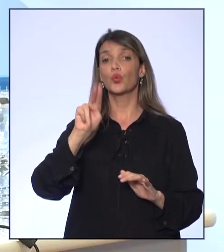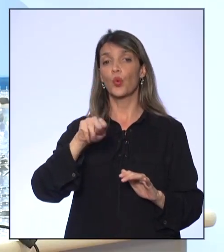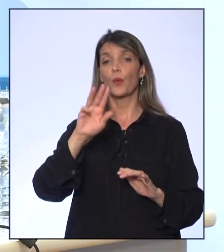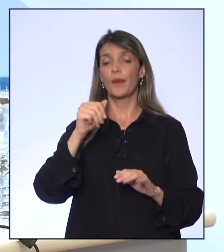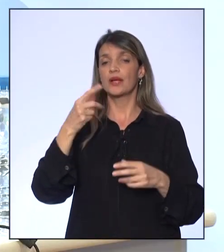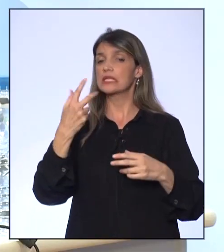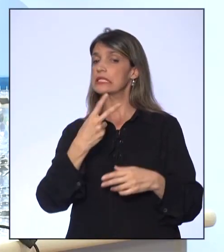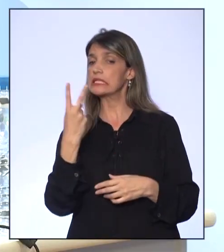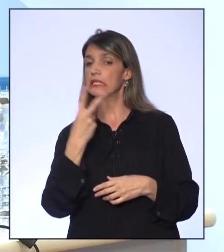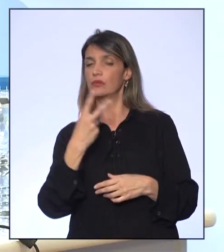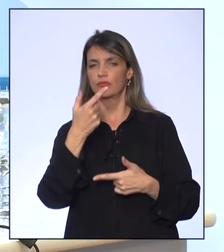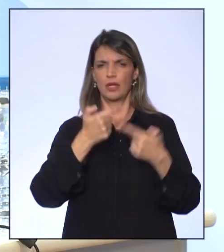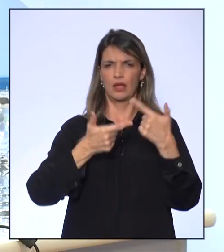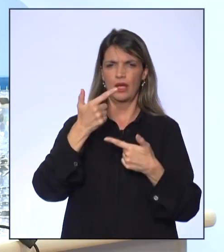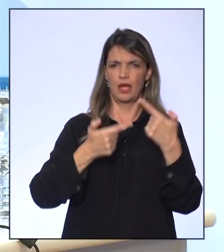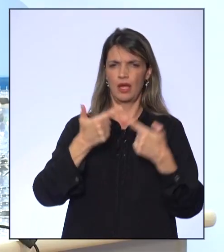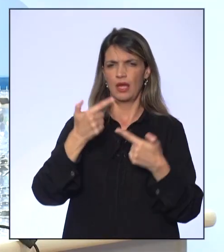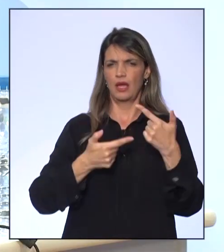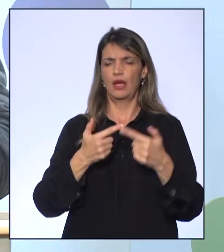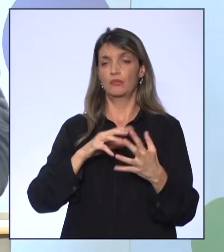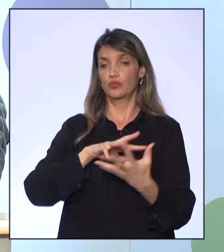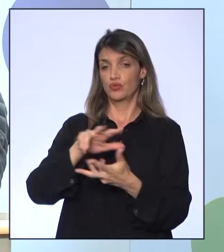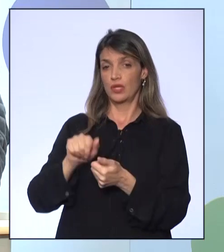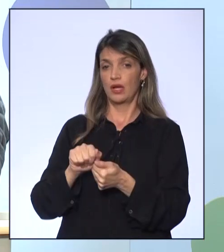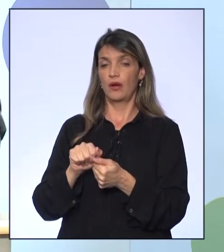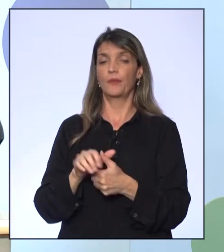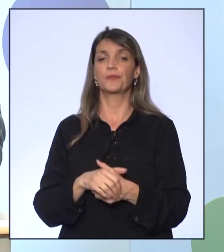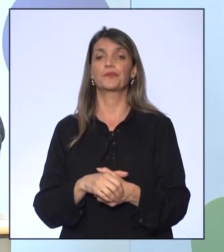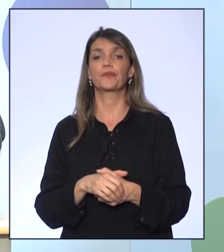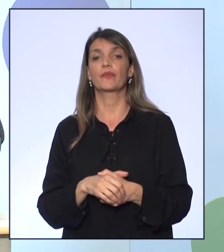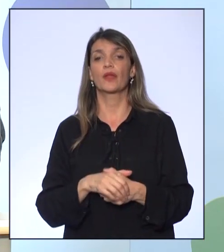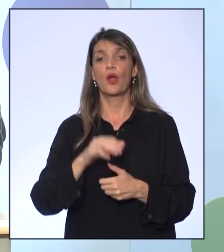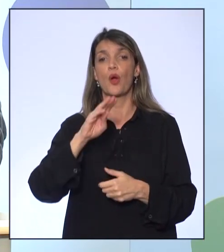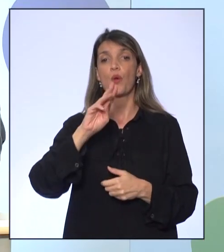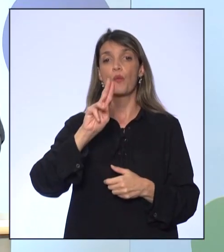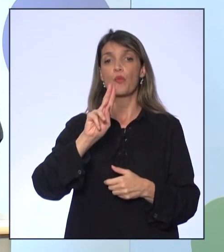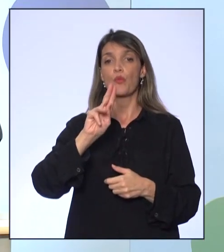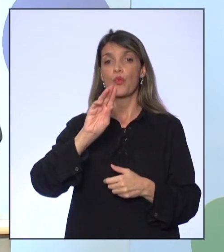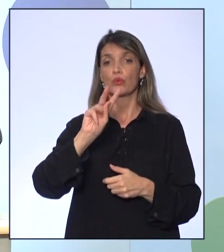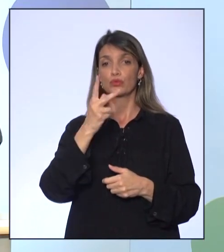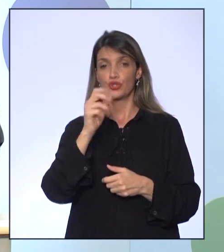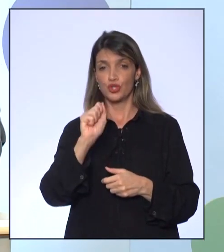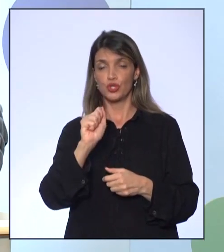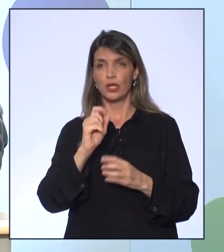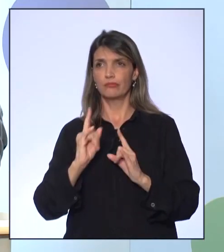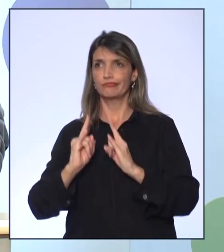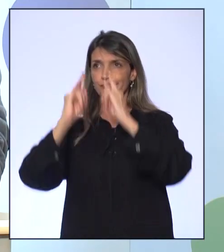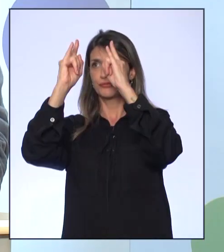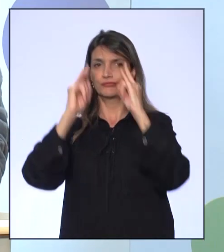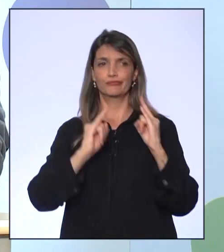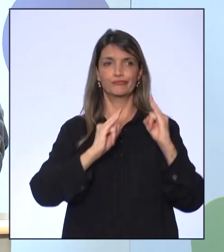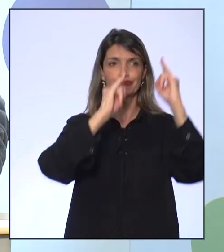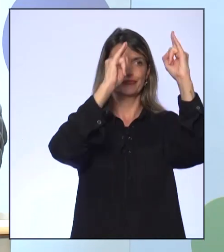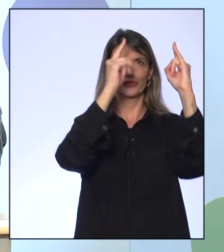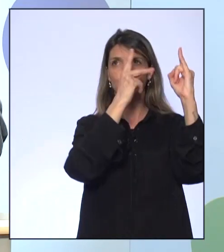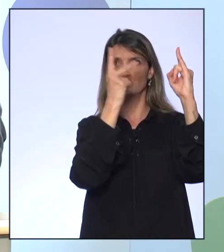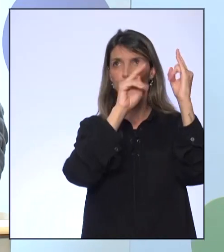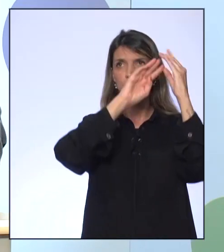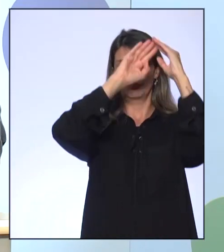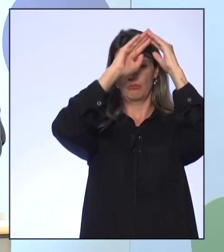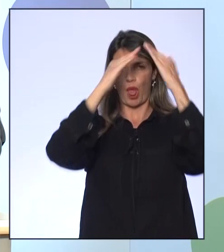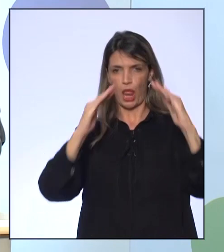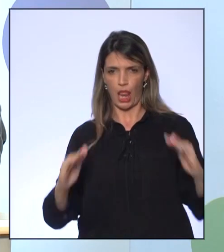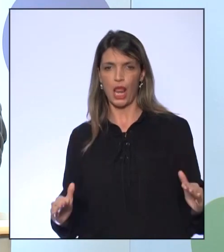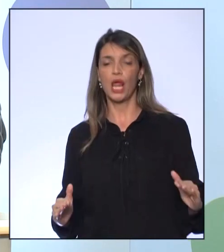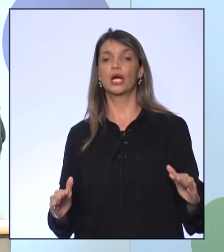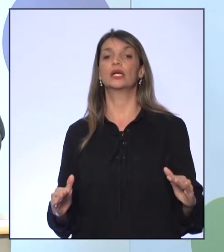Nós temos a doutrina Bush, que tem a ver com a questão do terrorismo, principalmente com a queda das duas torres gêmeas. Então vejam que os Estados Unidos ele acaba implantando